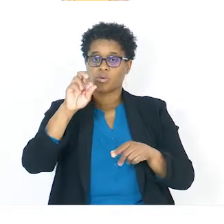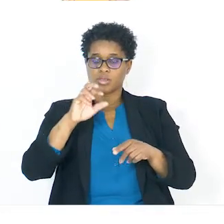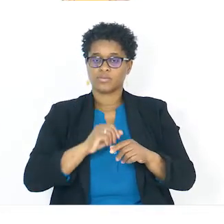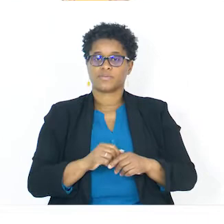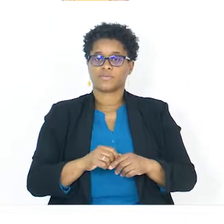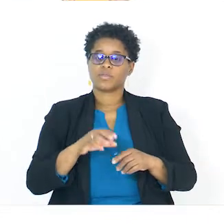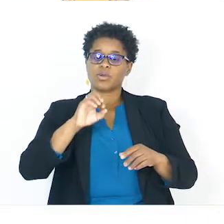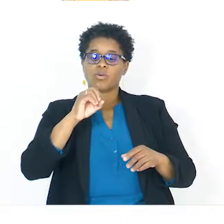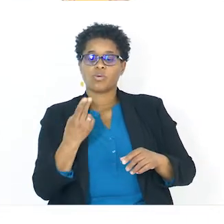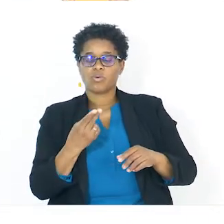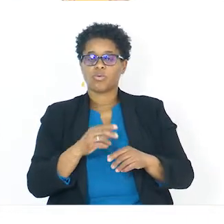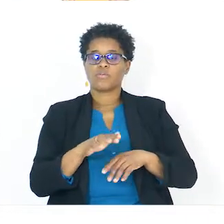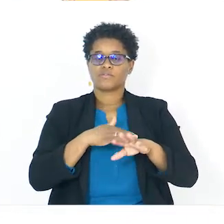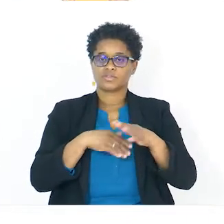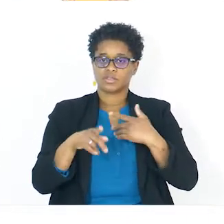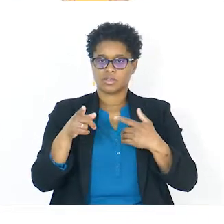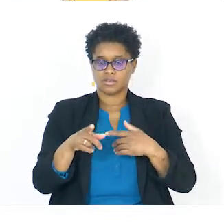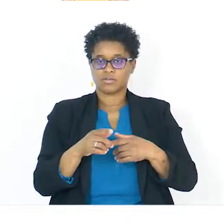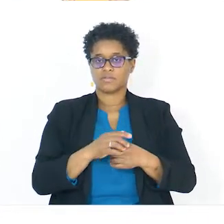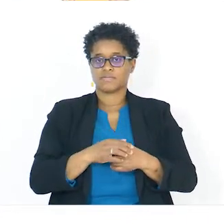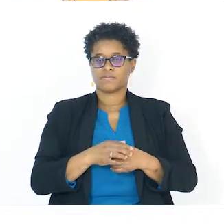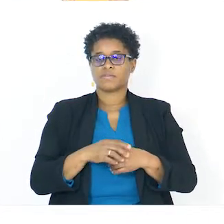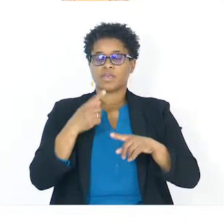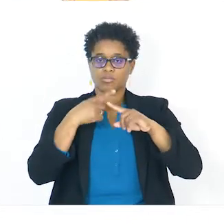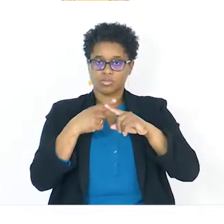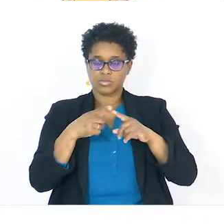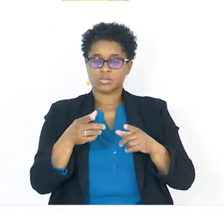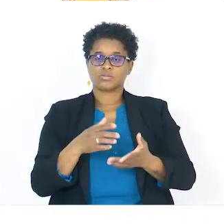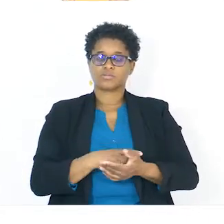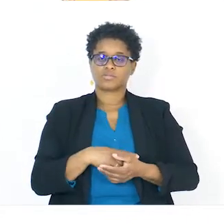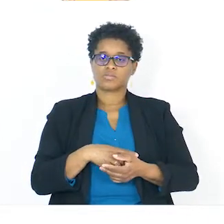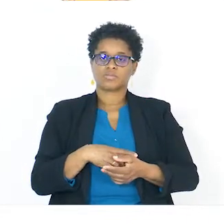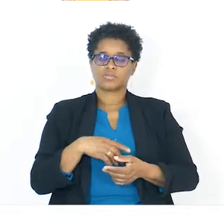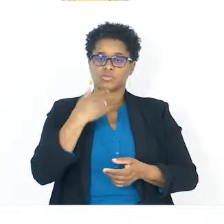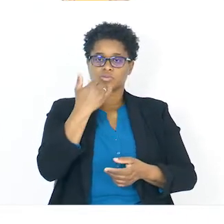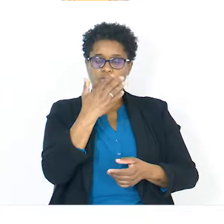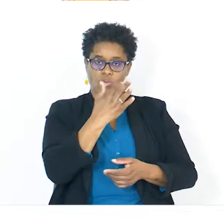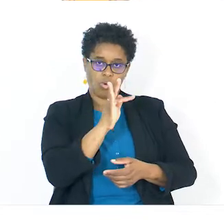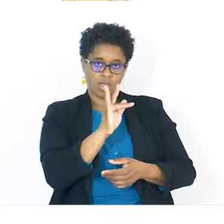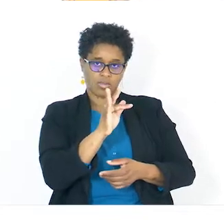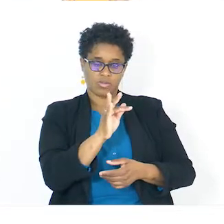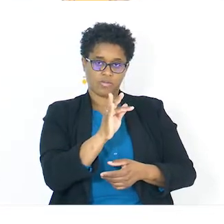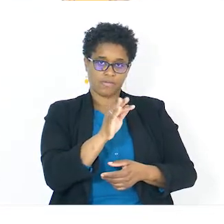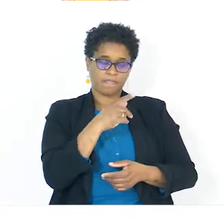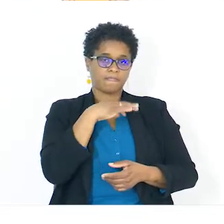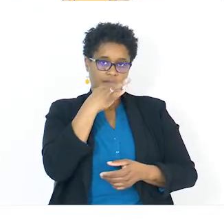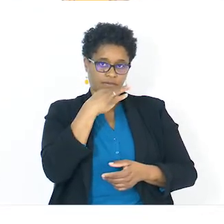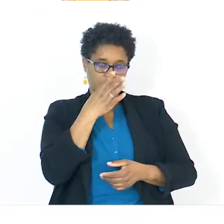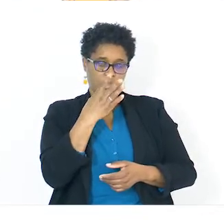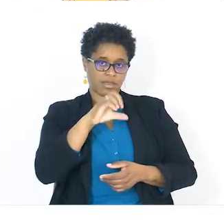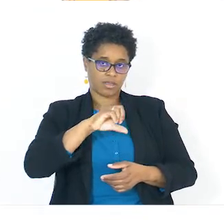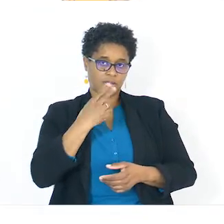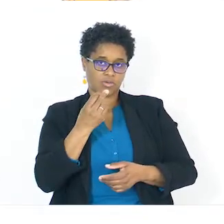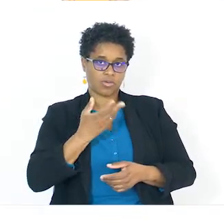igual a 8. Ou, representando, usando a multiplicação, o dobro, 4, estamos a falar